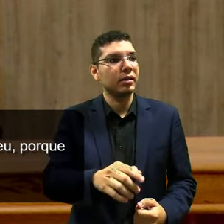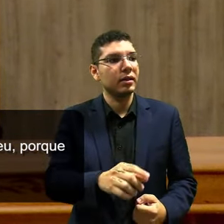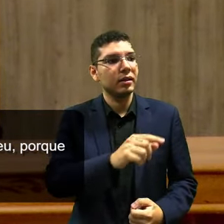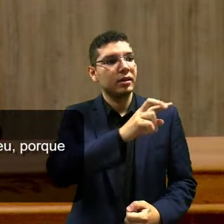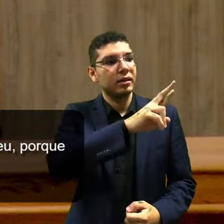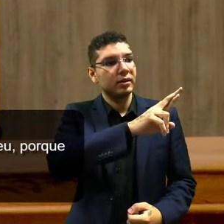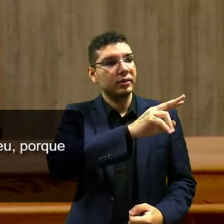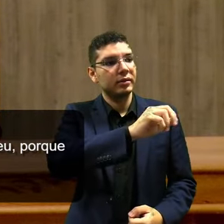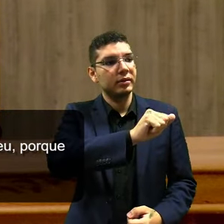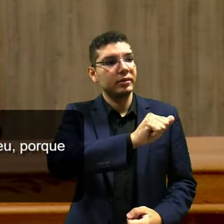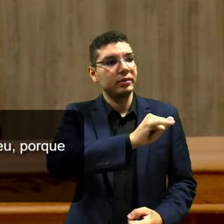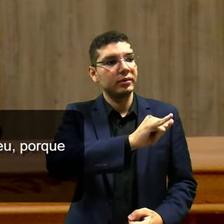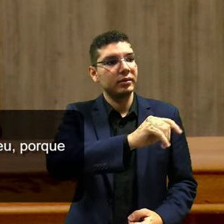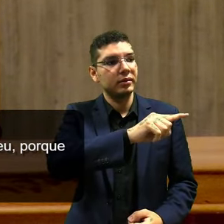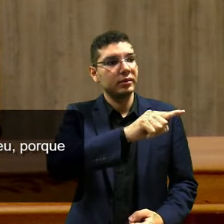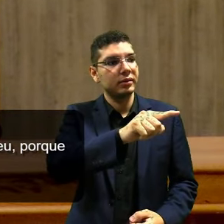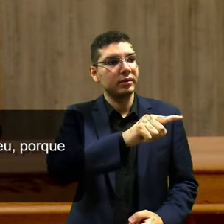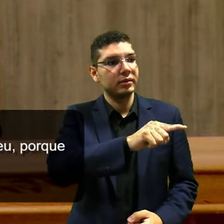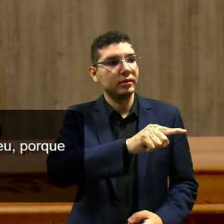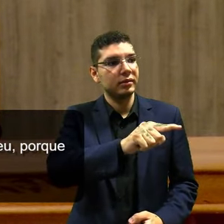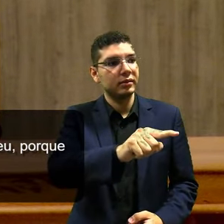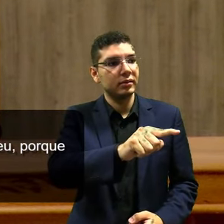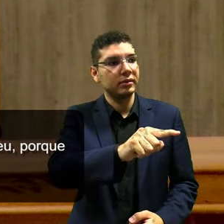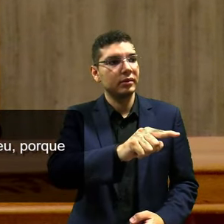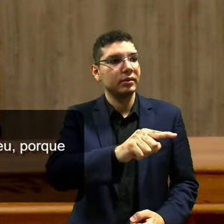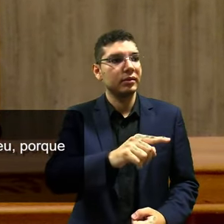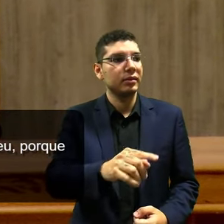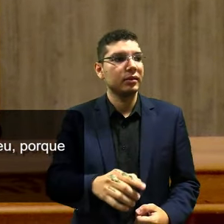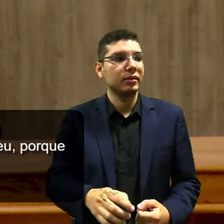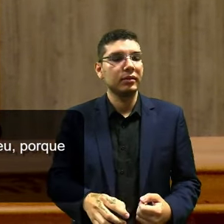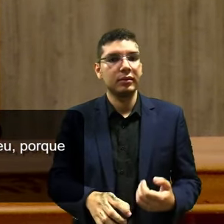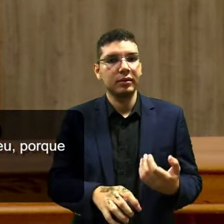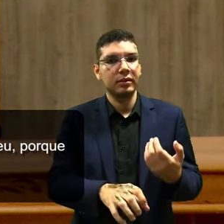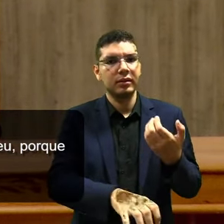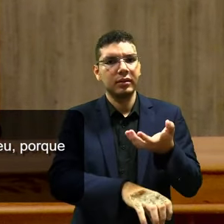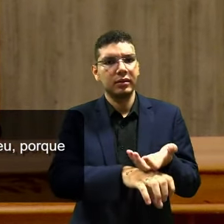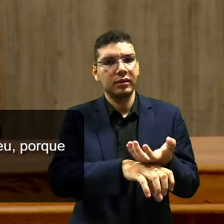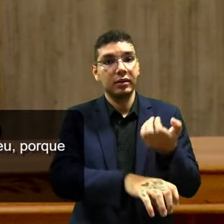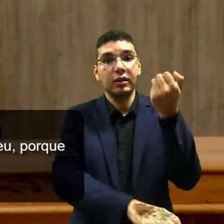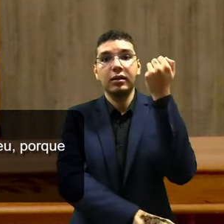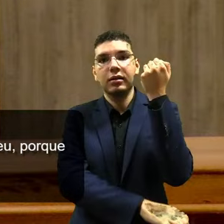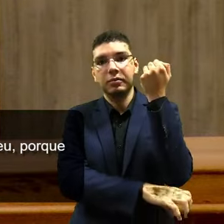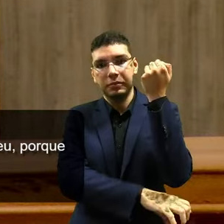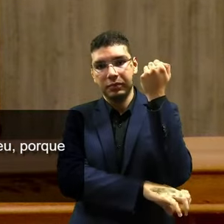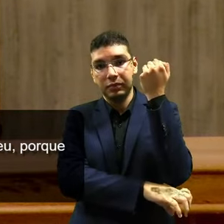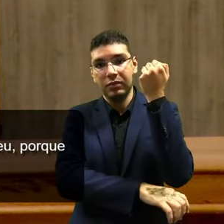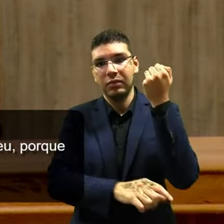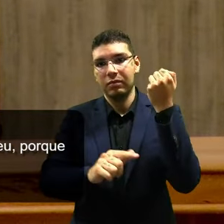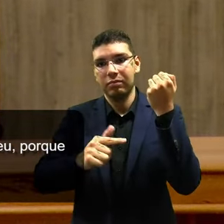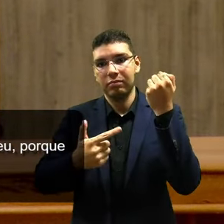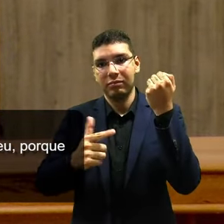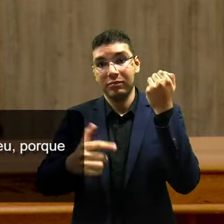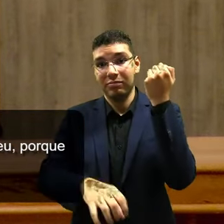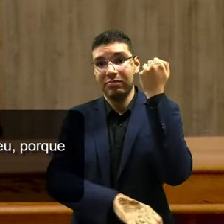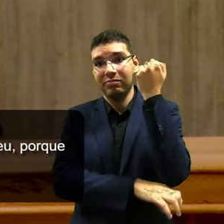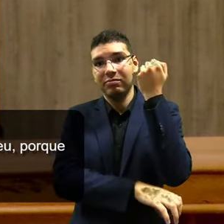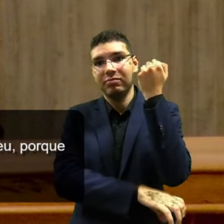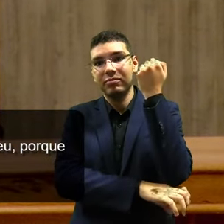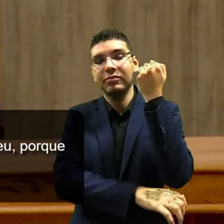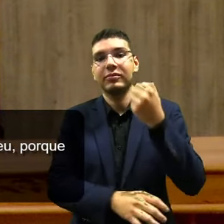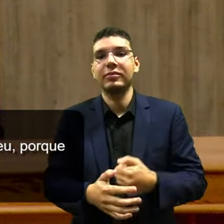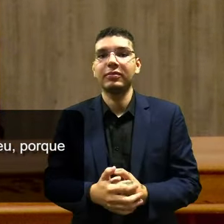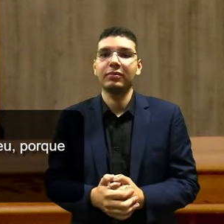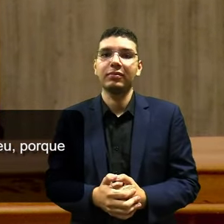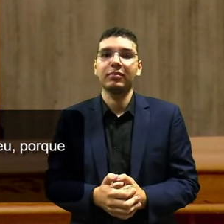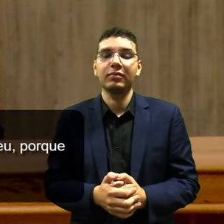bem direitinho e outra parte caiu em pedregais aonde não havia Terra bastante isso vai destacando aí